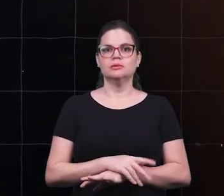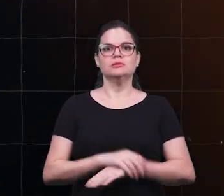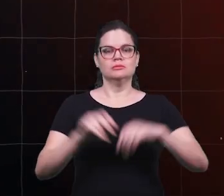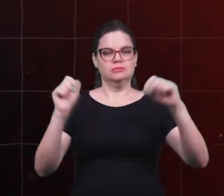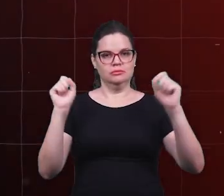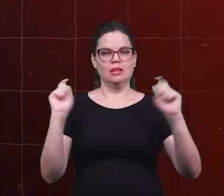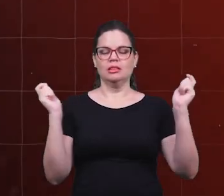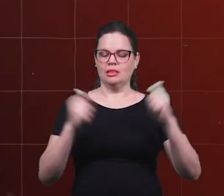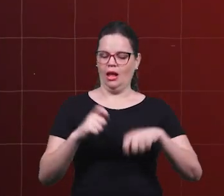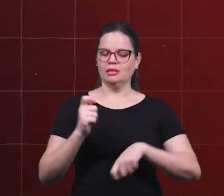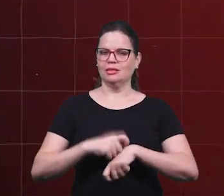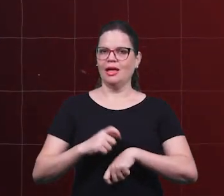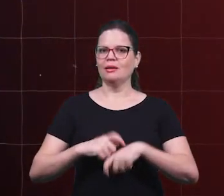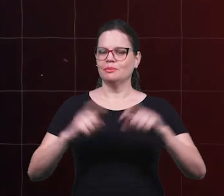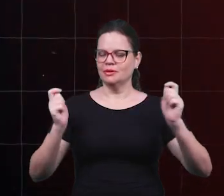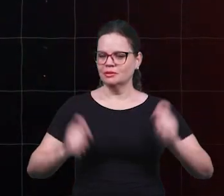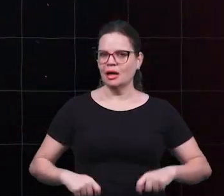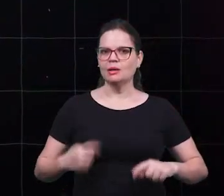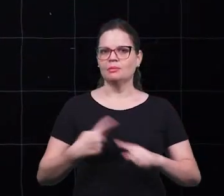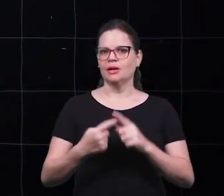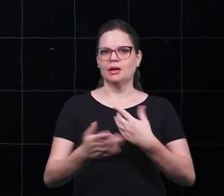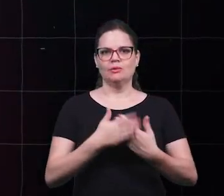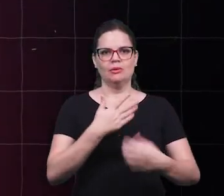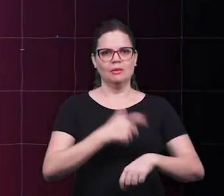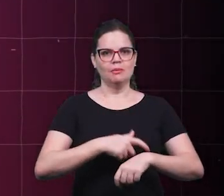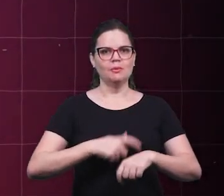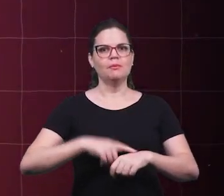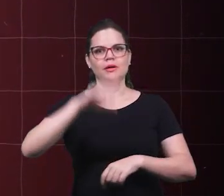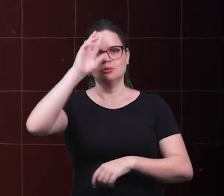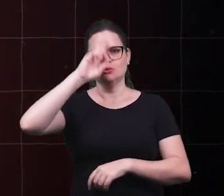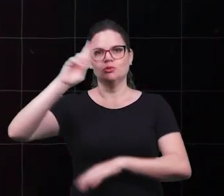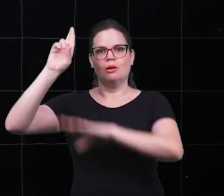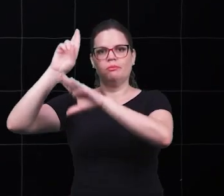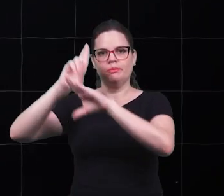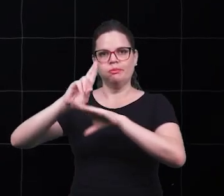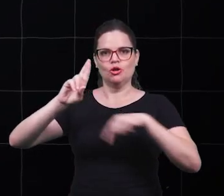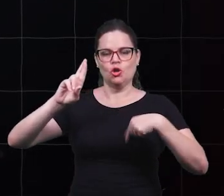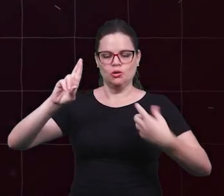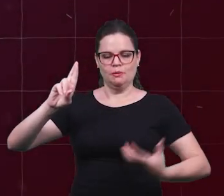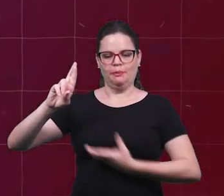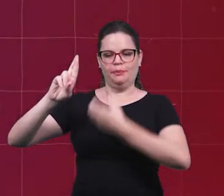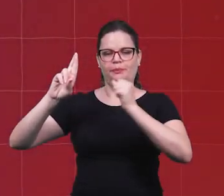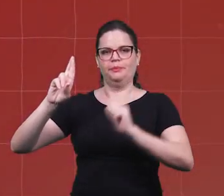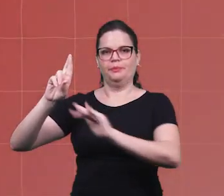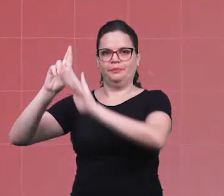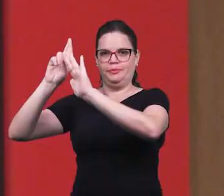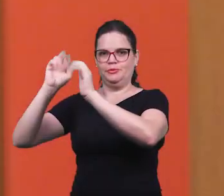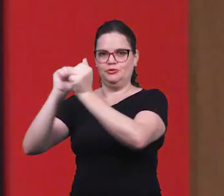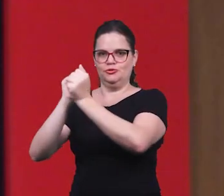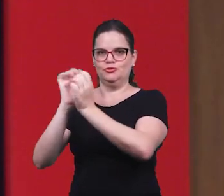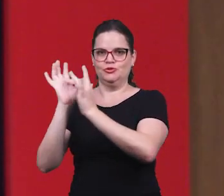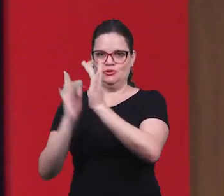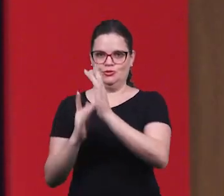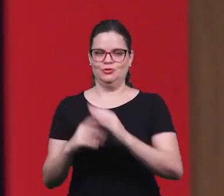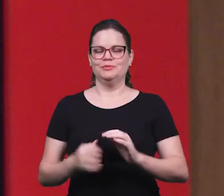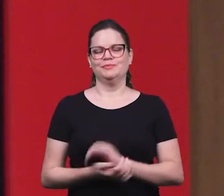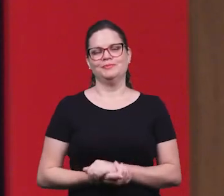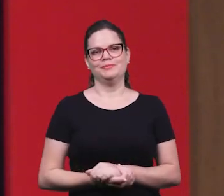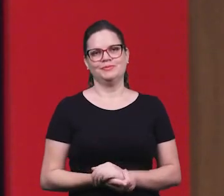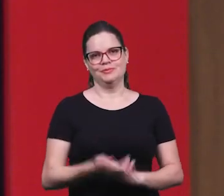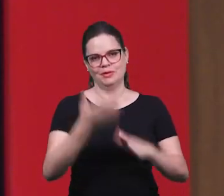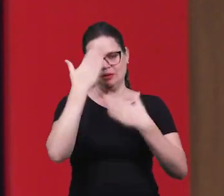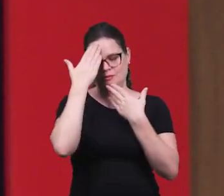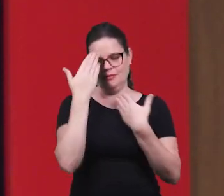preparar. Temos que estar preparados para a qualquer instante, a qualquer momento, estarmos com o Senhor nas nuvens. Muito bem, agradecemos